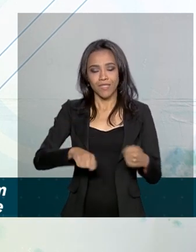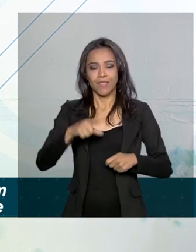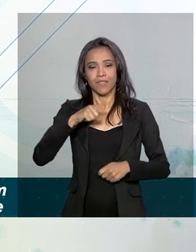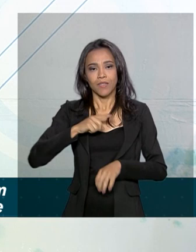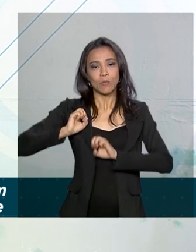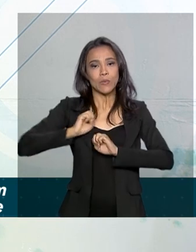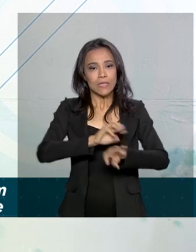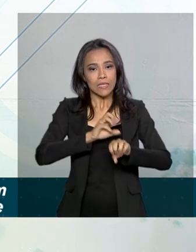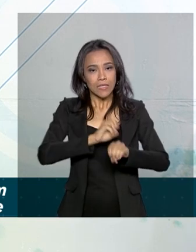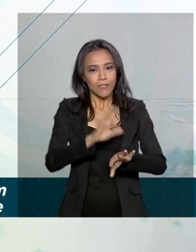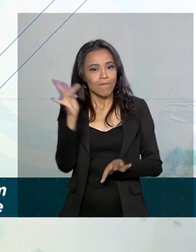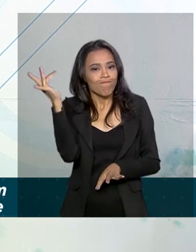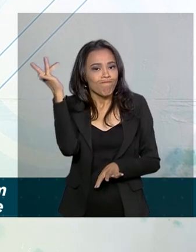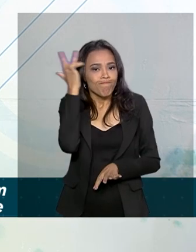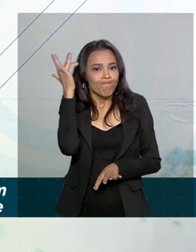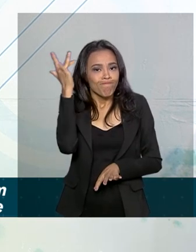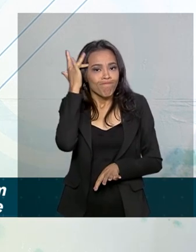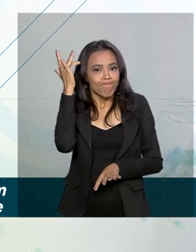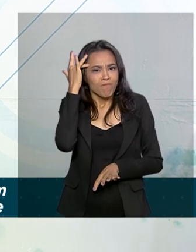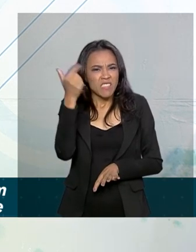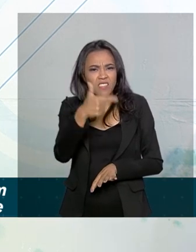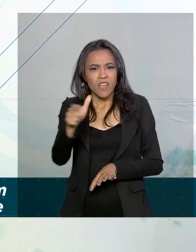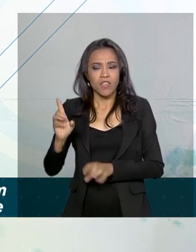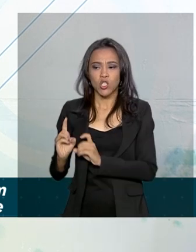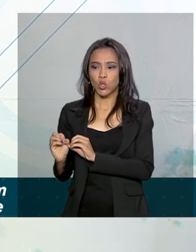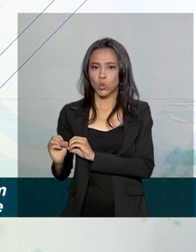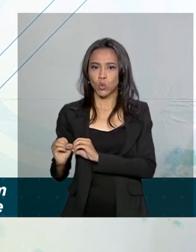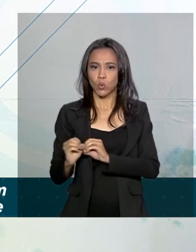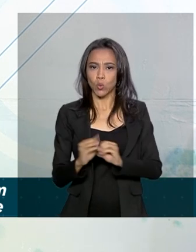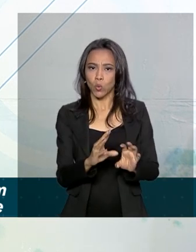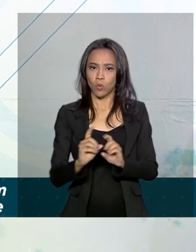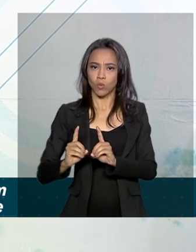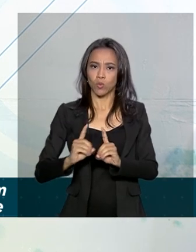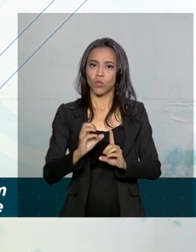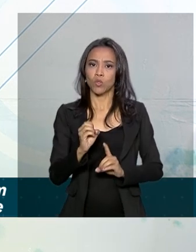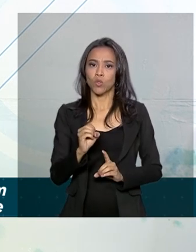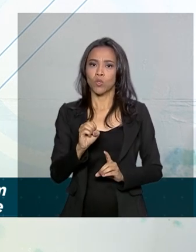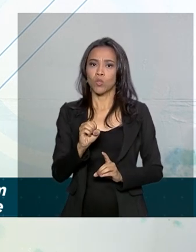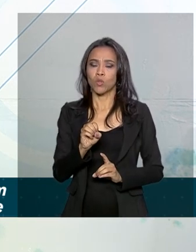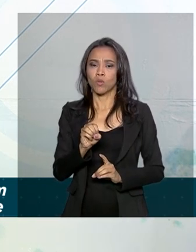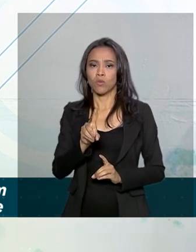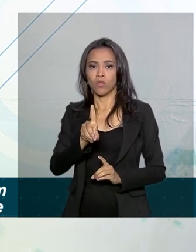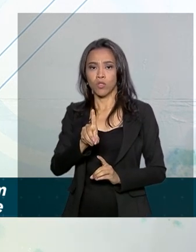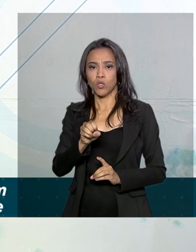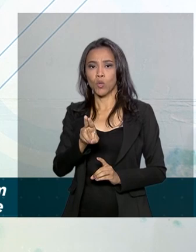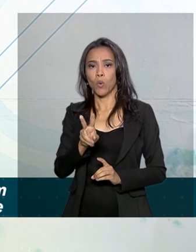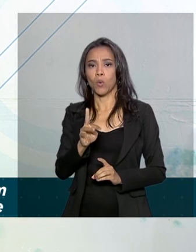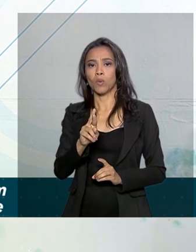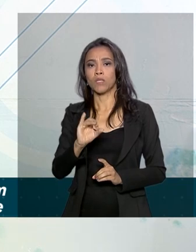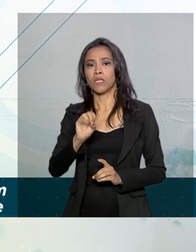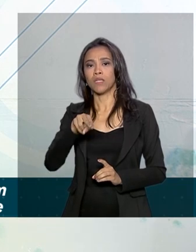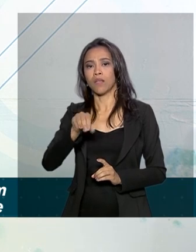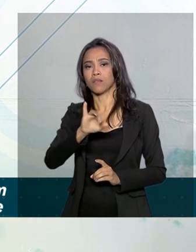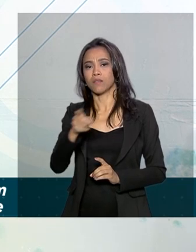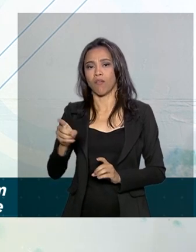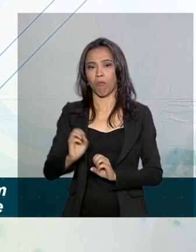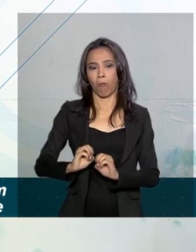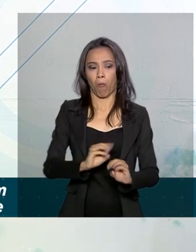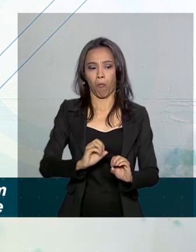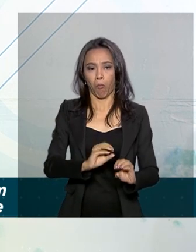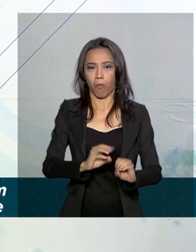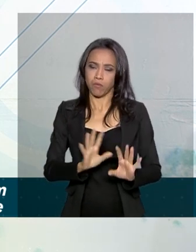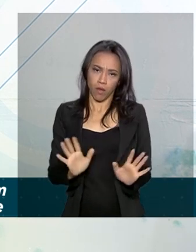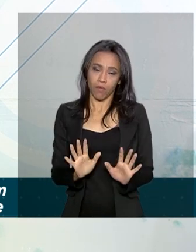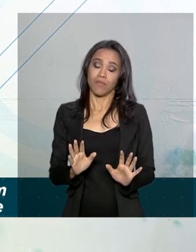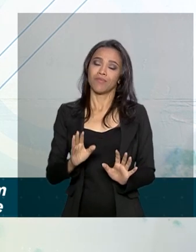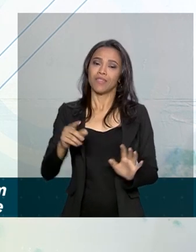de qualidade, sem qualquer doutrinação. Então, nesse dia da juventude,